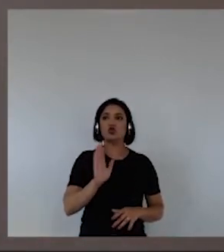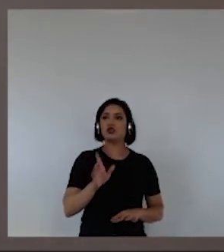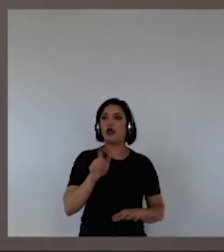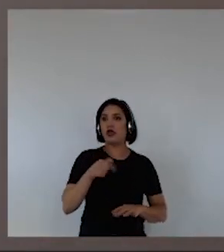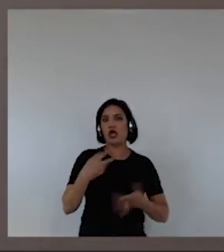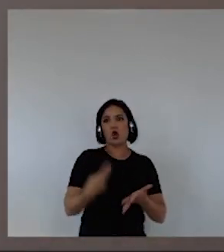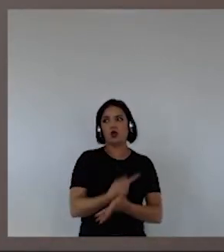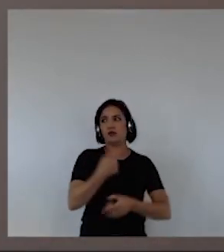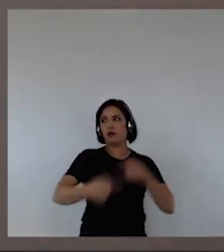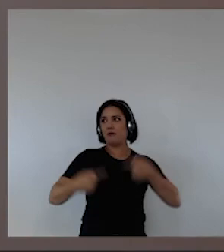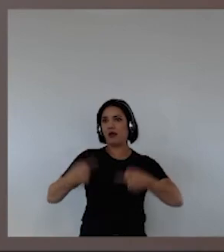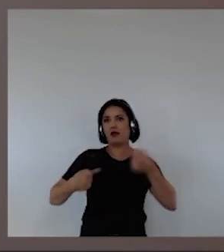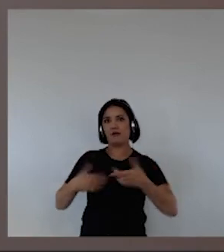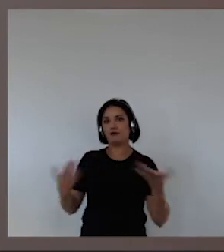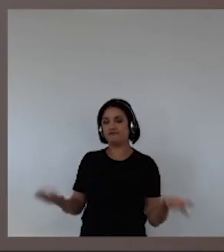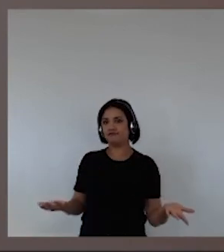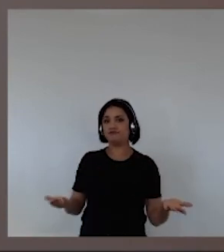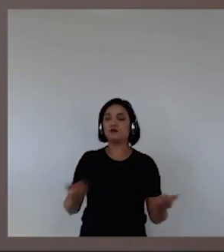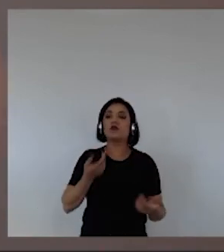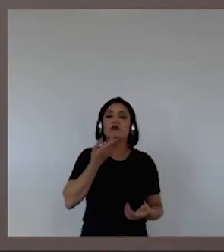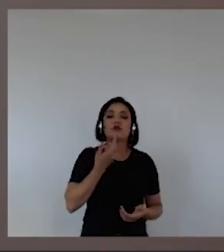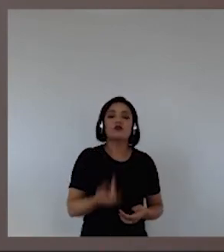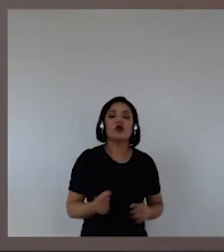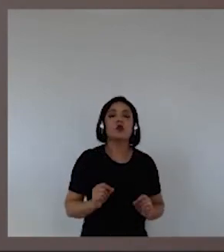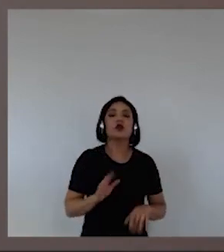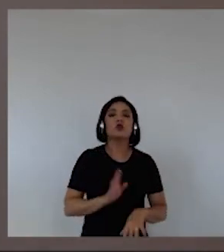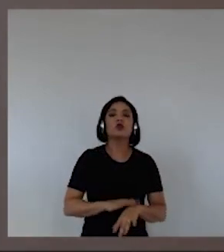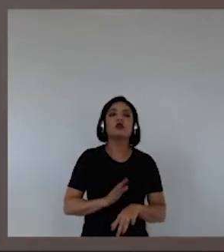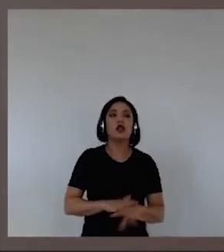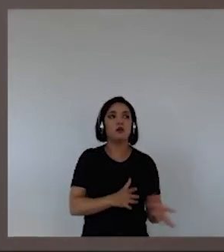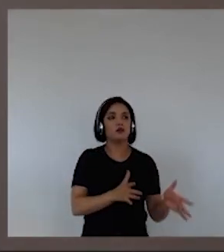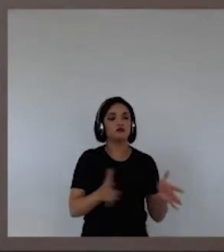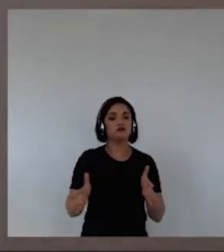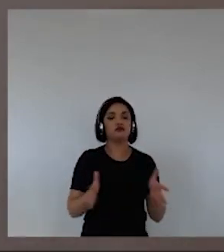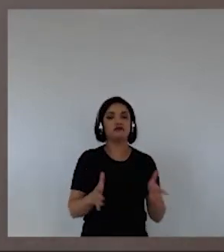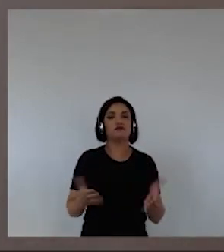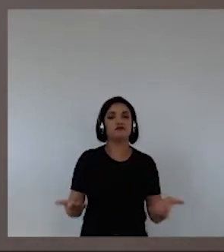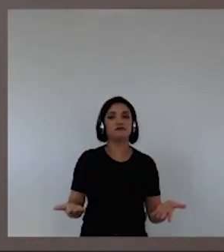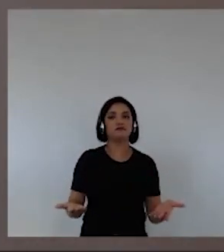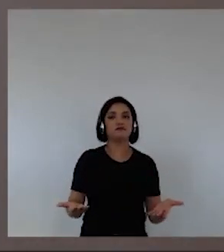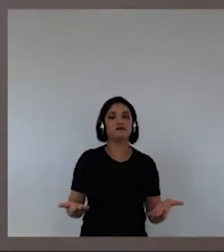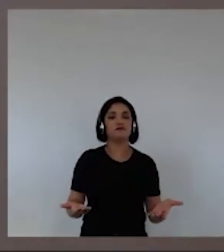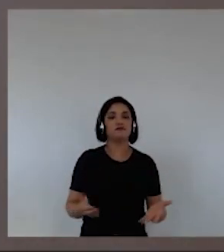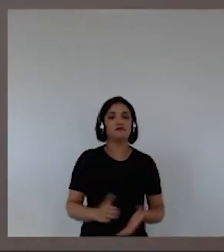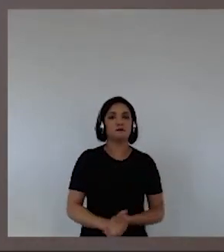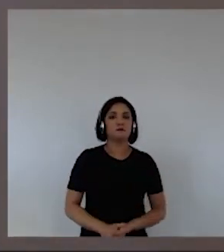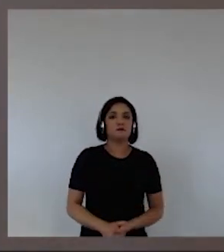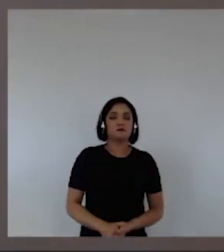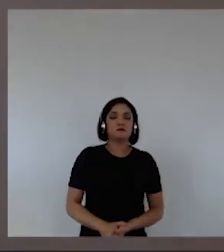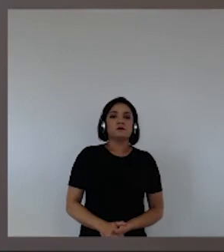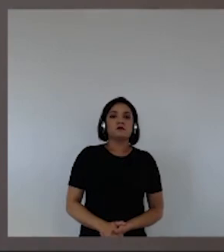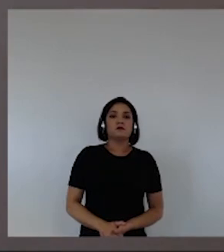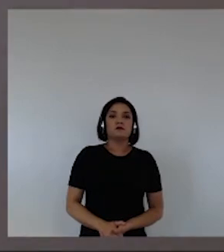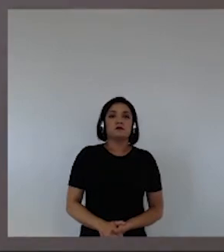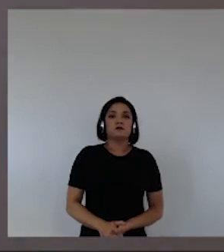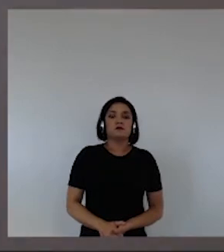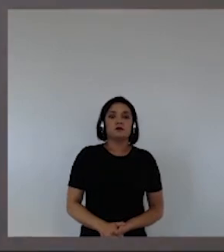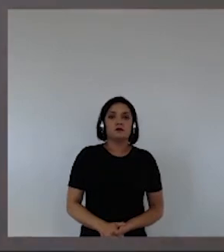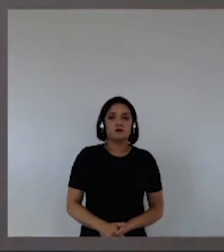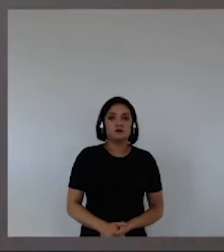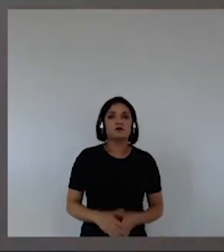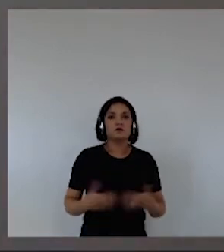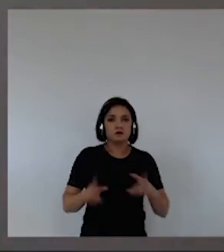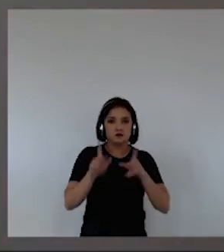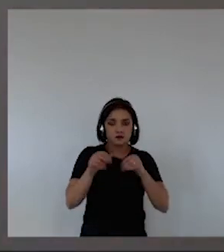discussão. E aí, quando a gente fala na questão temporal, por exemplo, as questões procedimentais, a exemplo